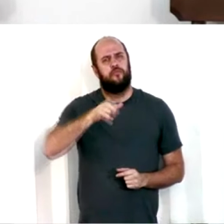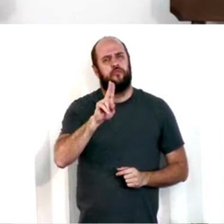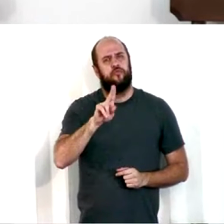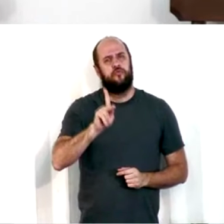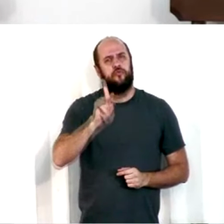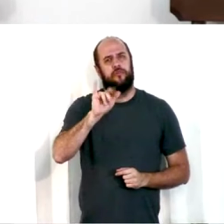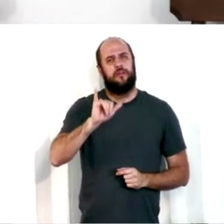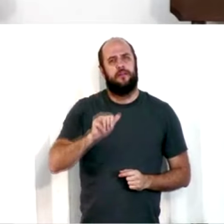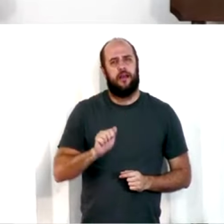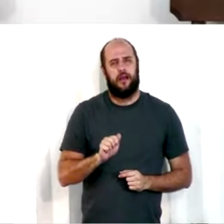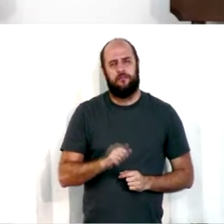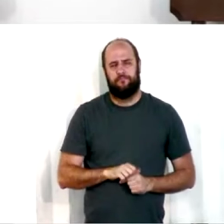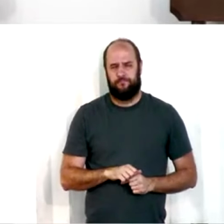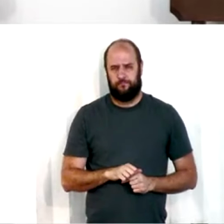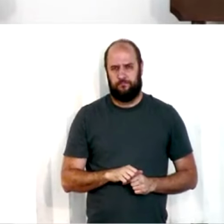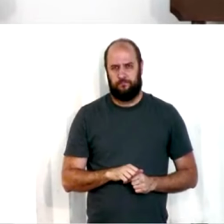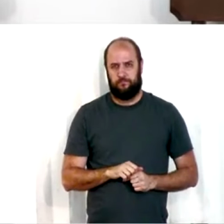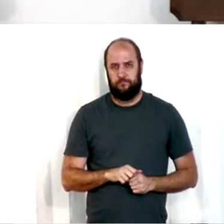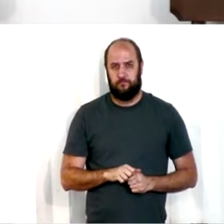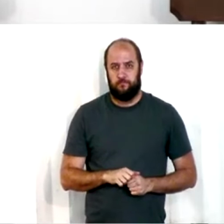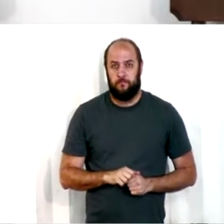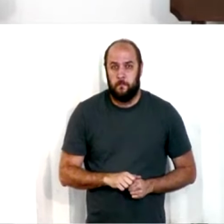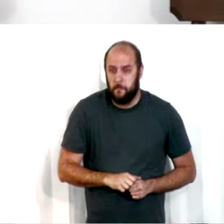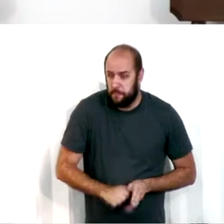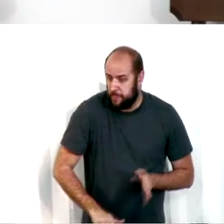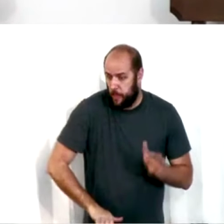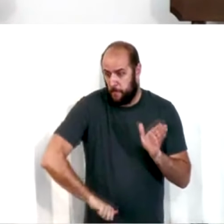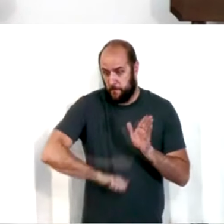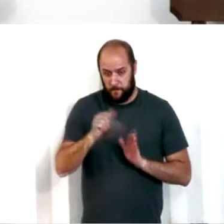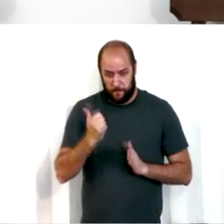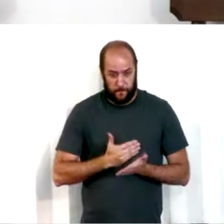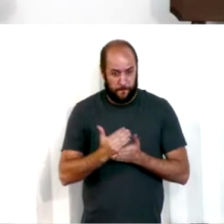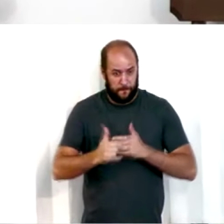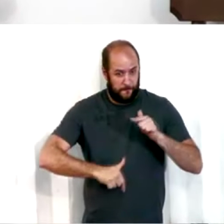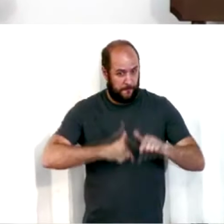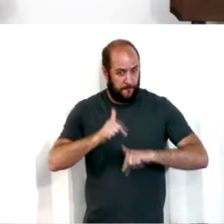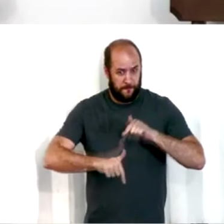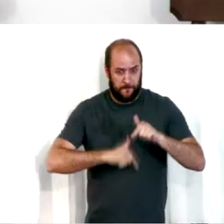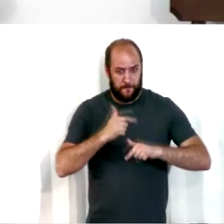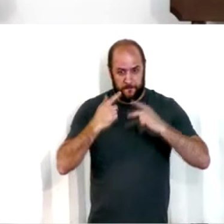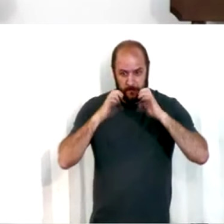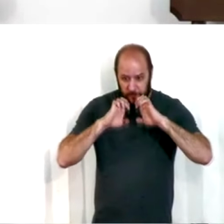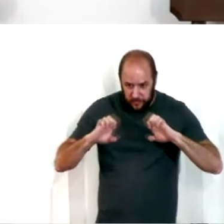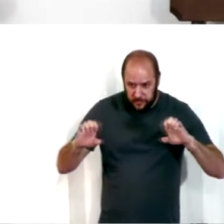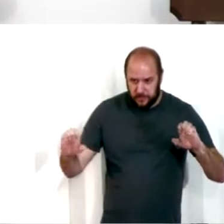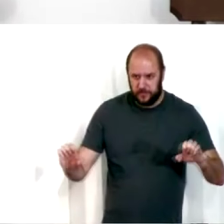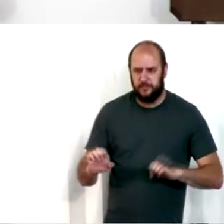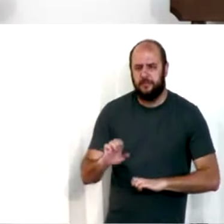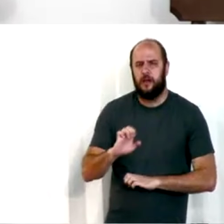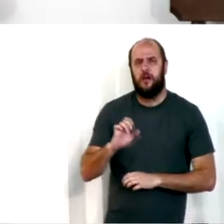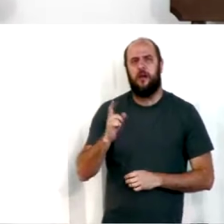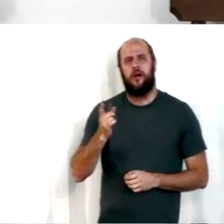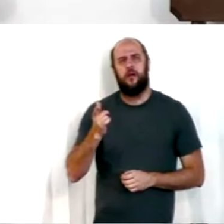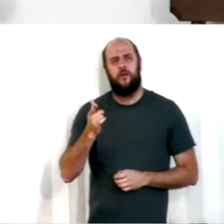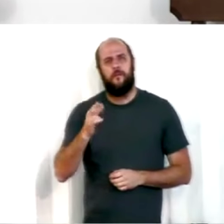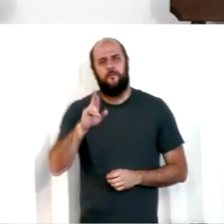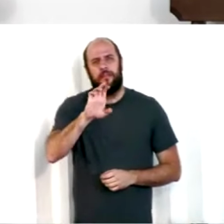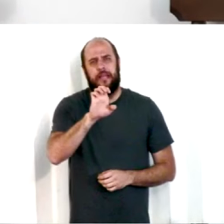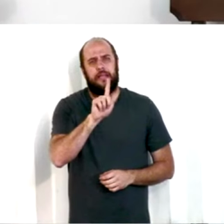Banks, ele foi o pioneiro da evangelização no Vale do Ribeira, na região de Juquiá, Morrinho,